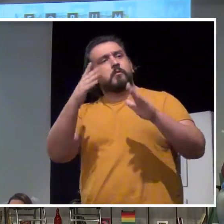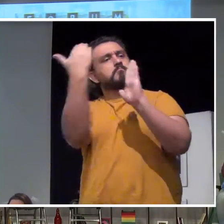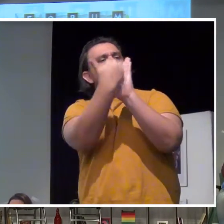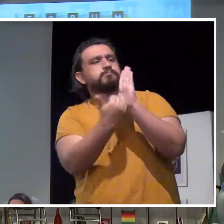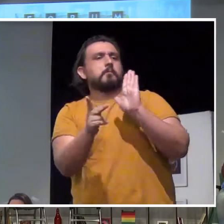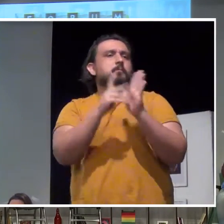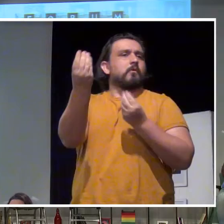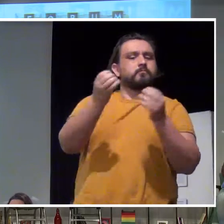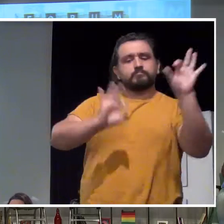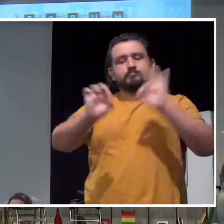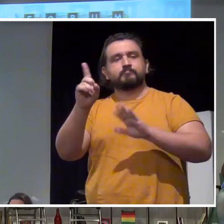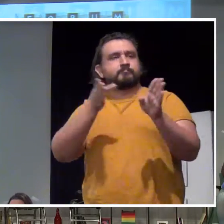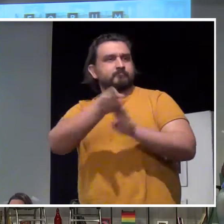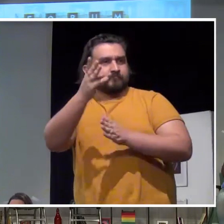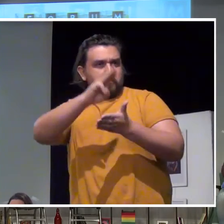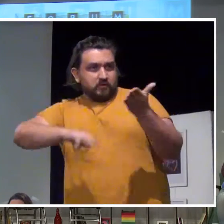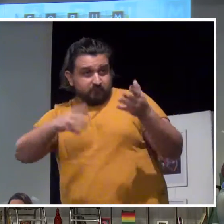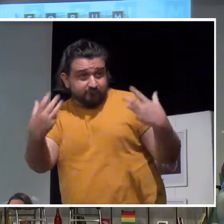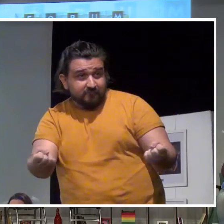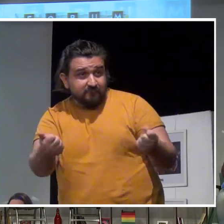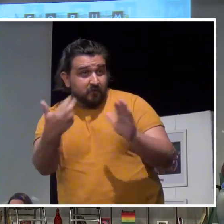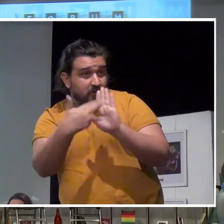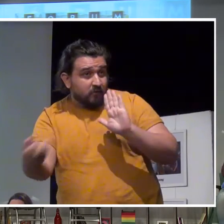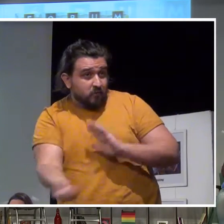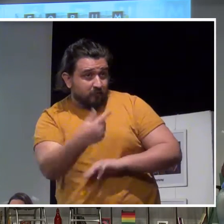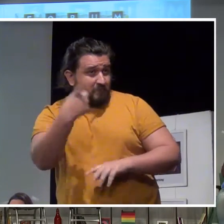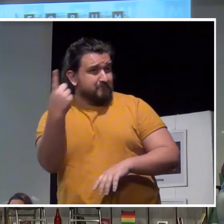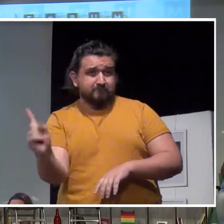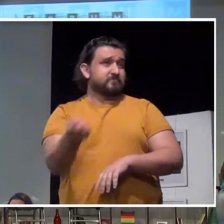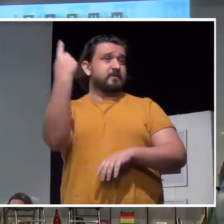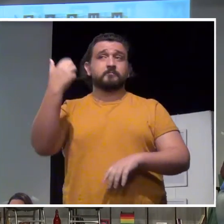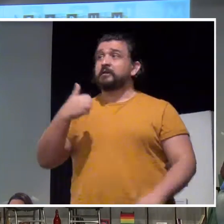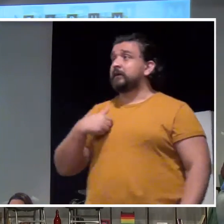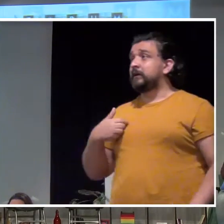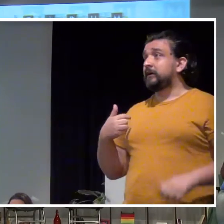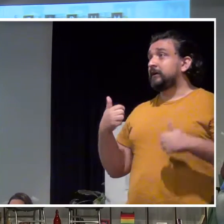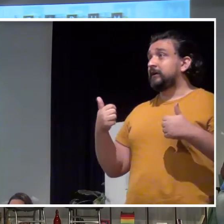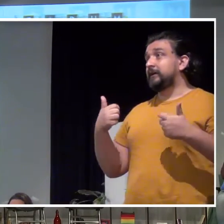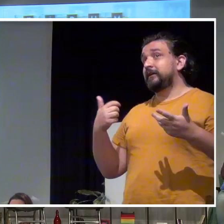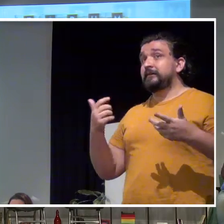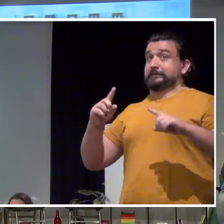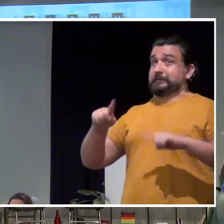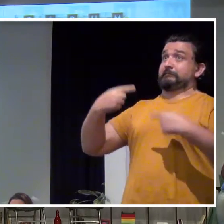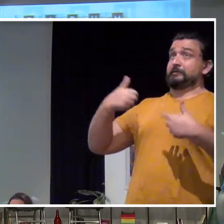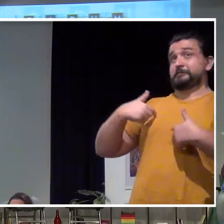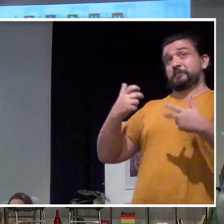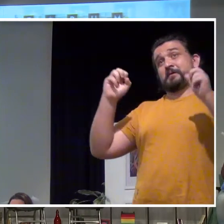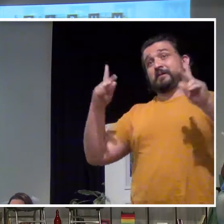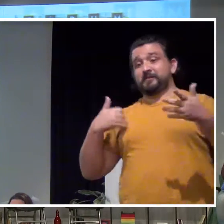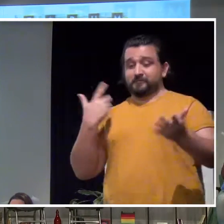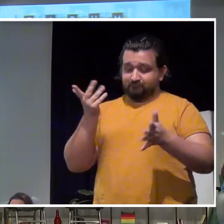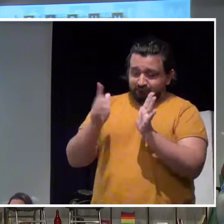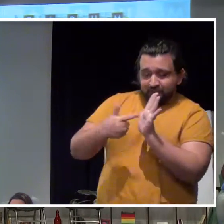manual de monografia em Libras com as normas técnicas. Ai, que bacana, isso vai ser um desafio para mim, eu vou evoluir